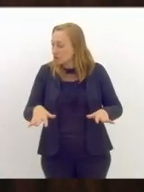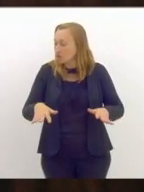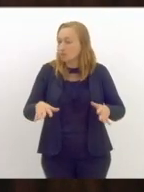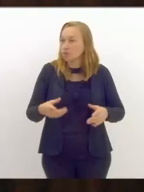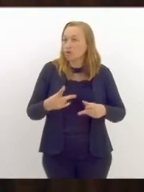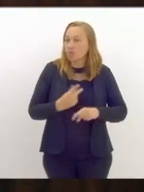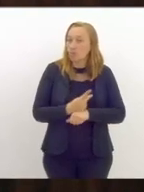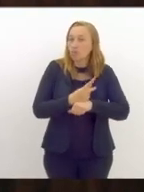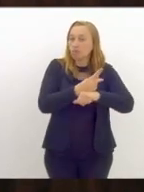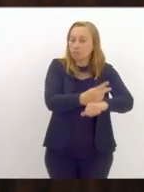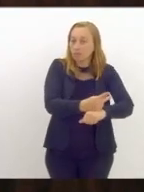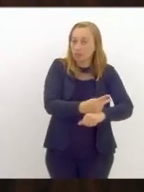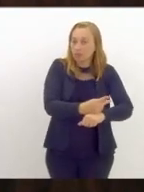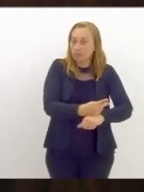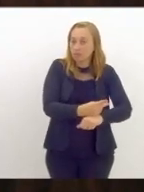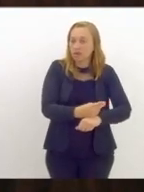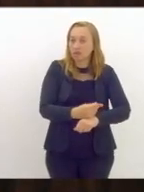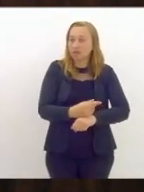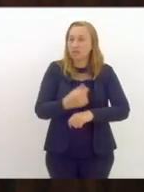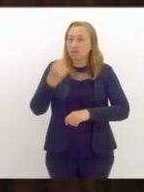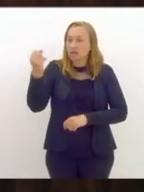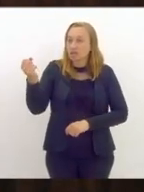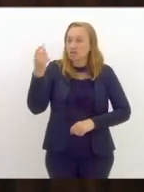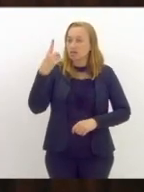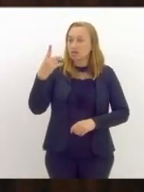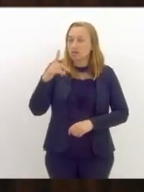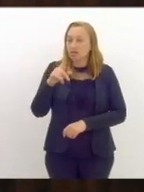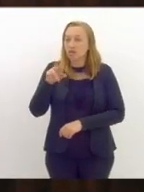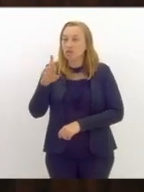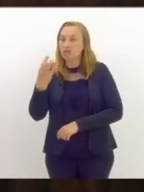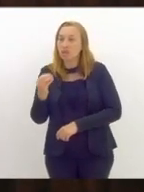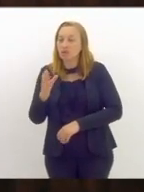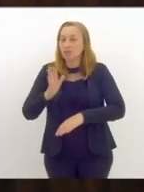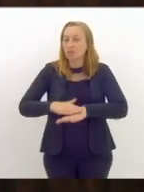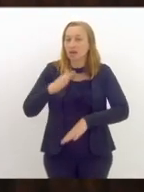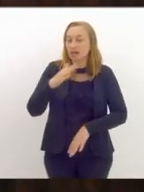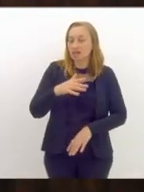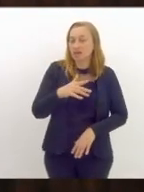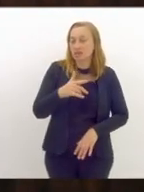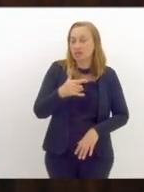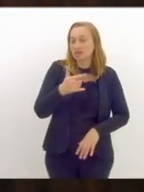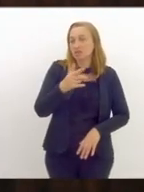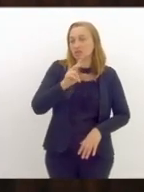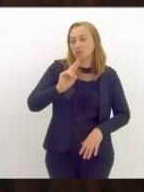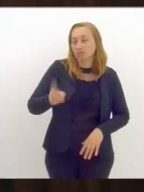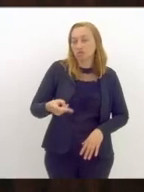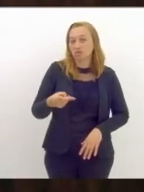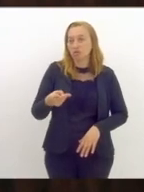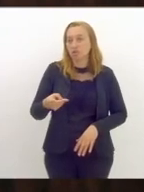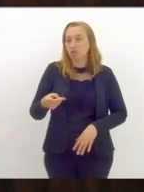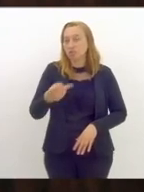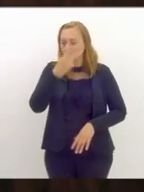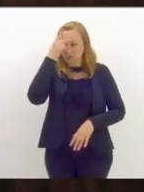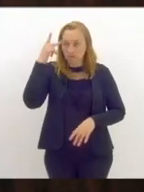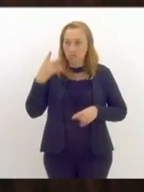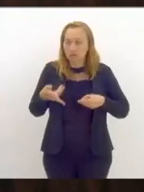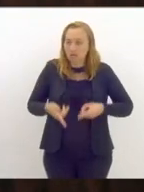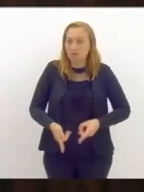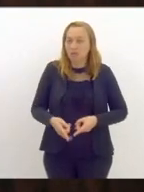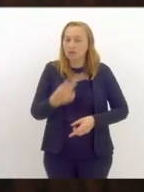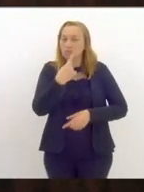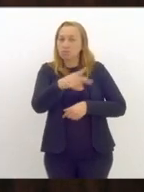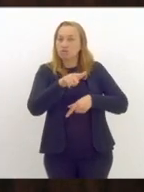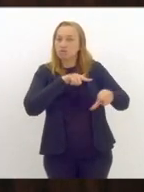um prêmio Inspira Rio, com quase 2 mil pacientes internados, foi graças à sua